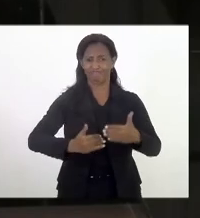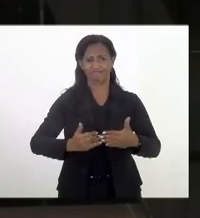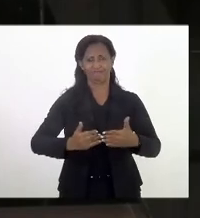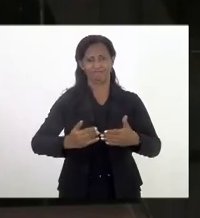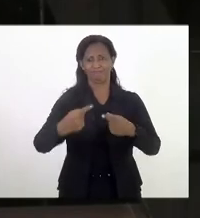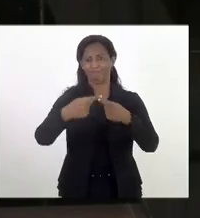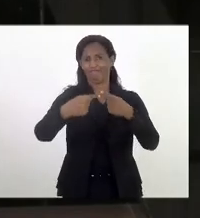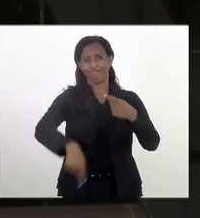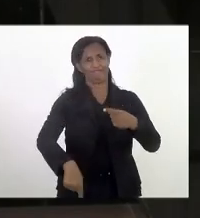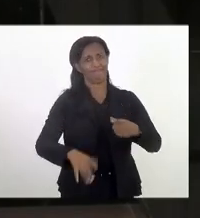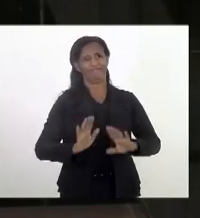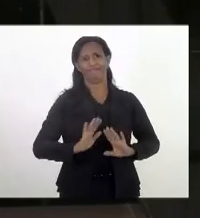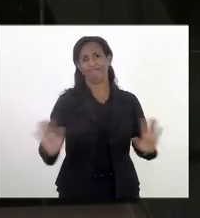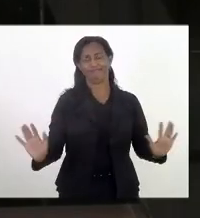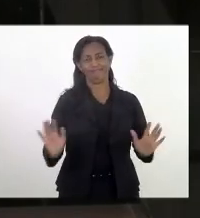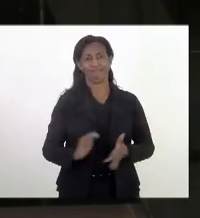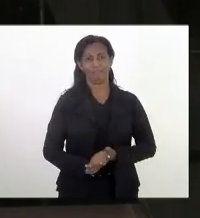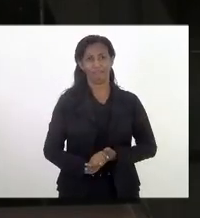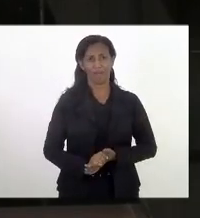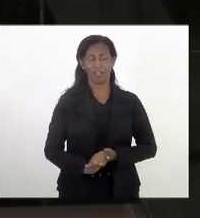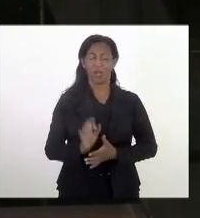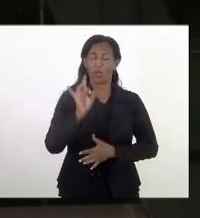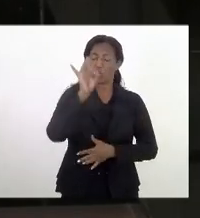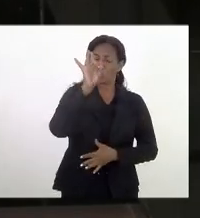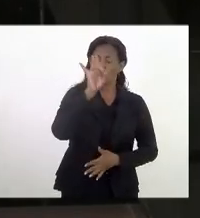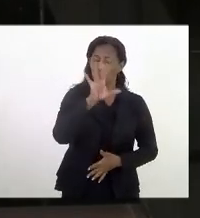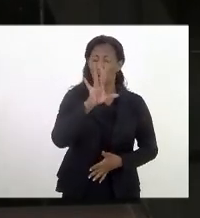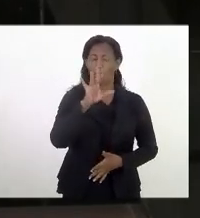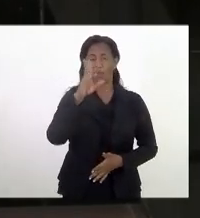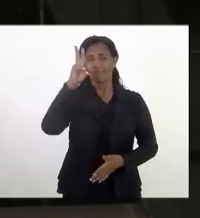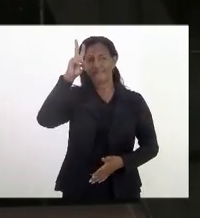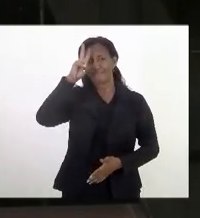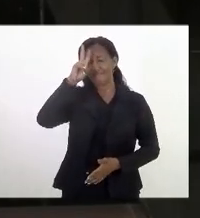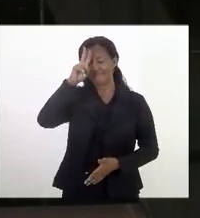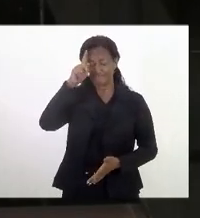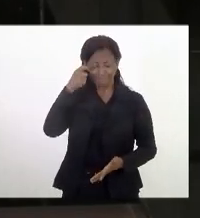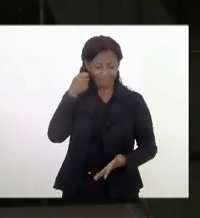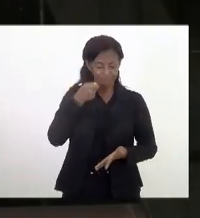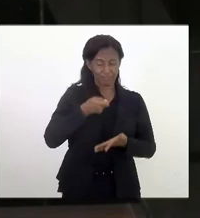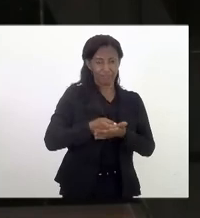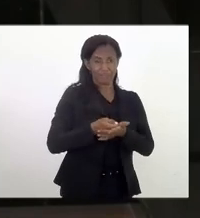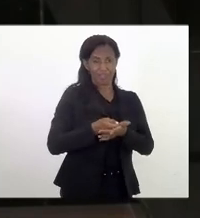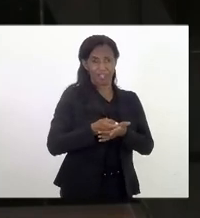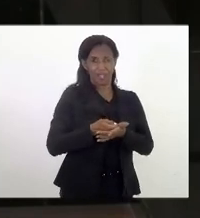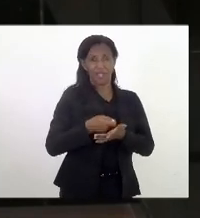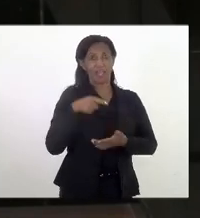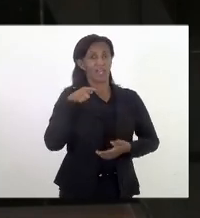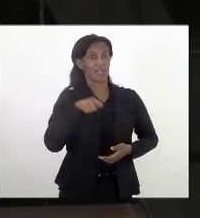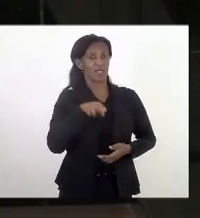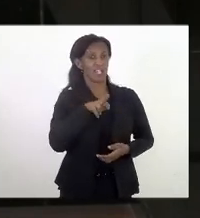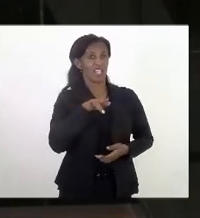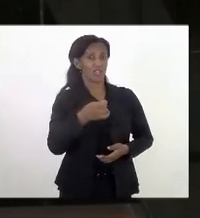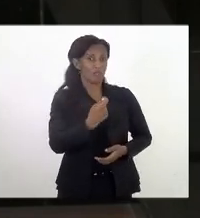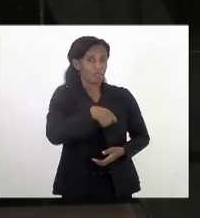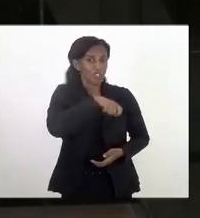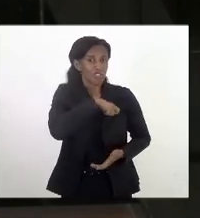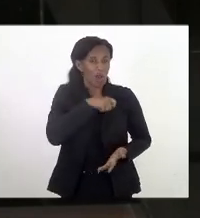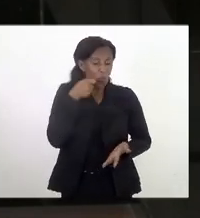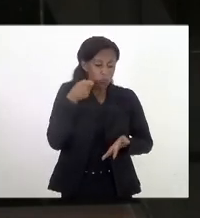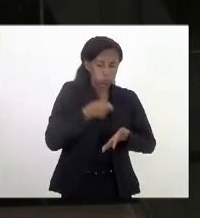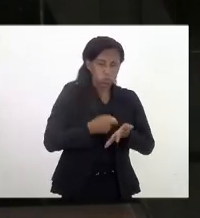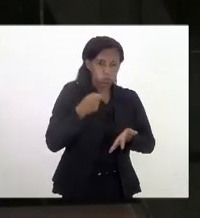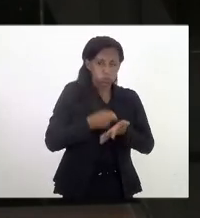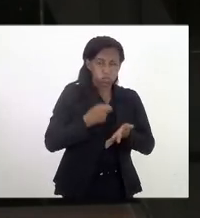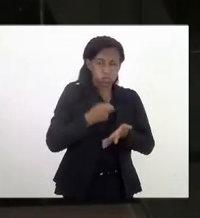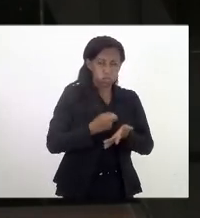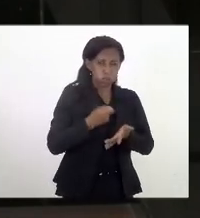certo. Então eu queria só reafirmar que esse regime de recuperação fiscal, esse